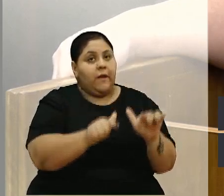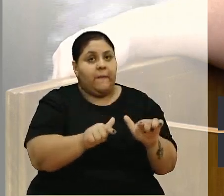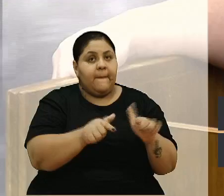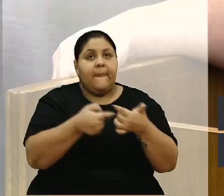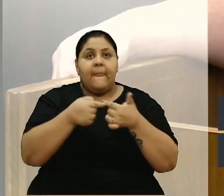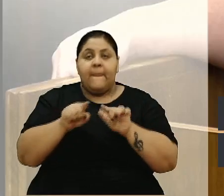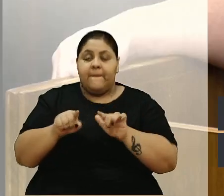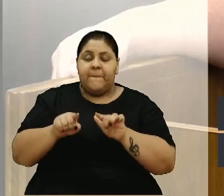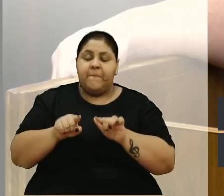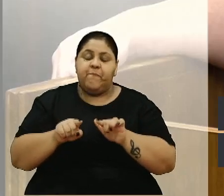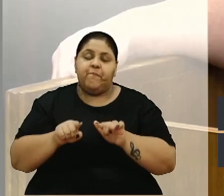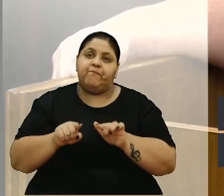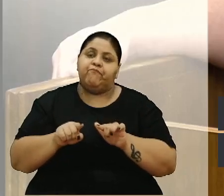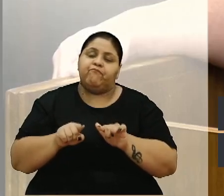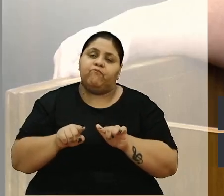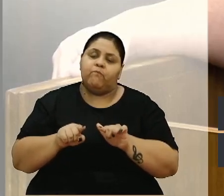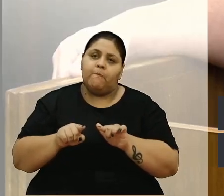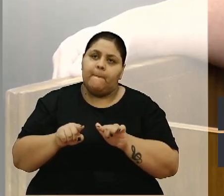eu